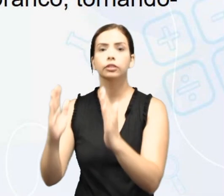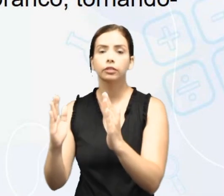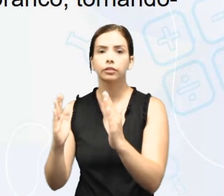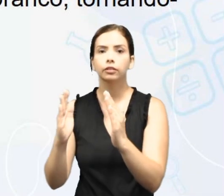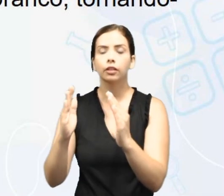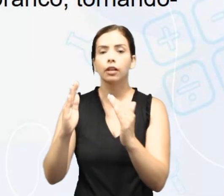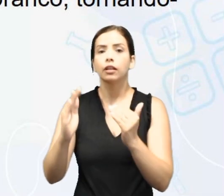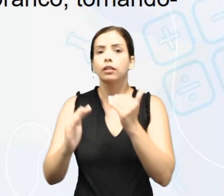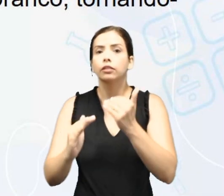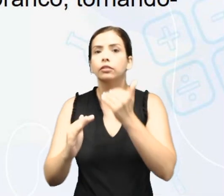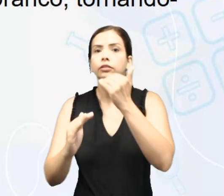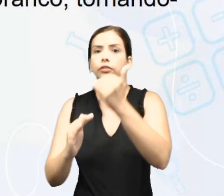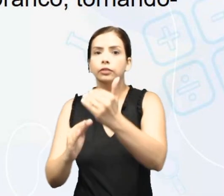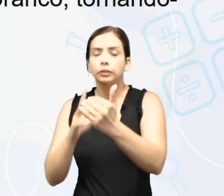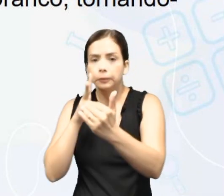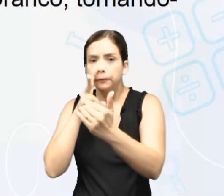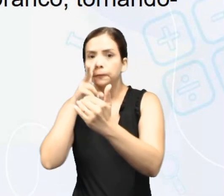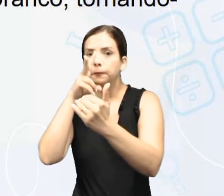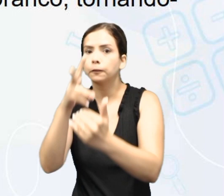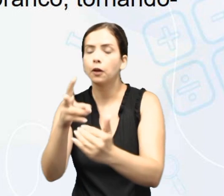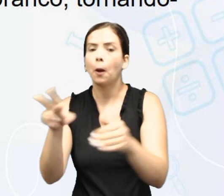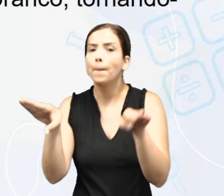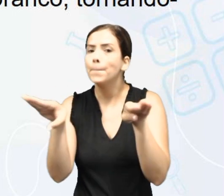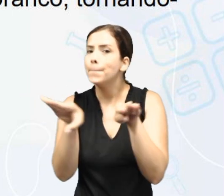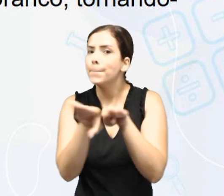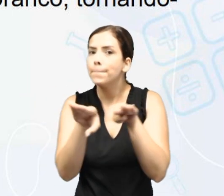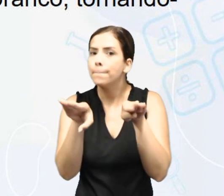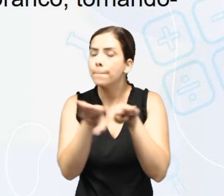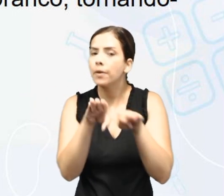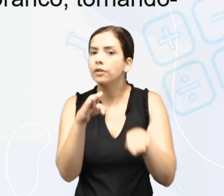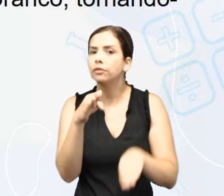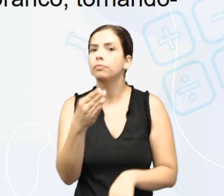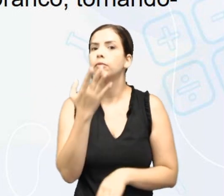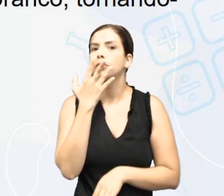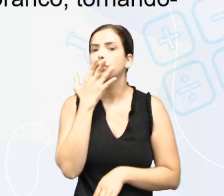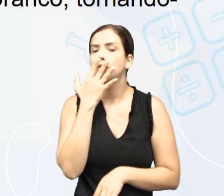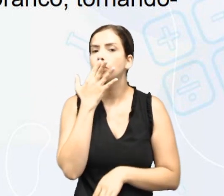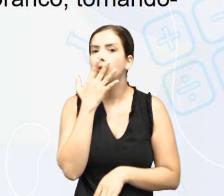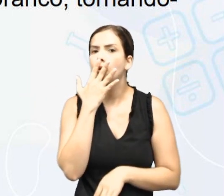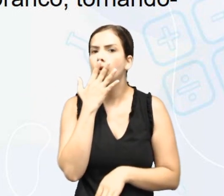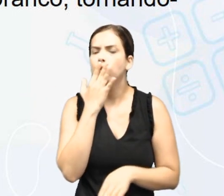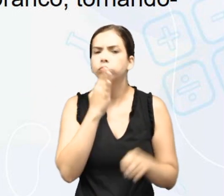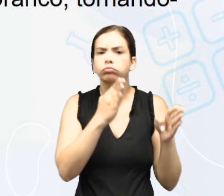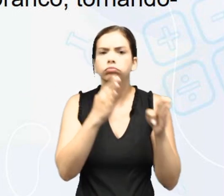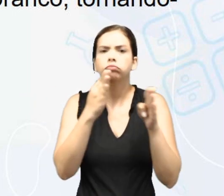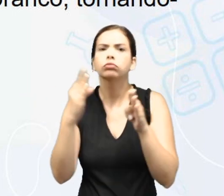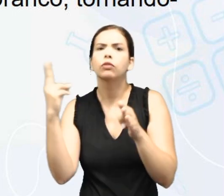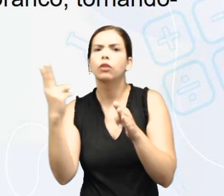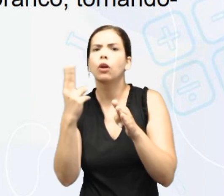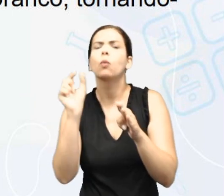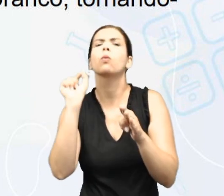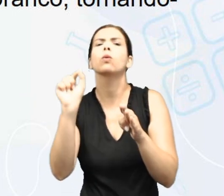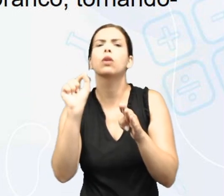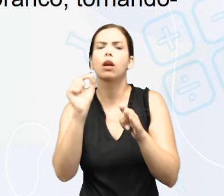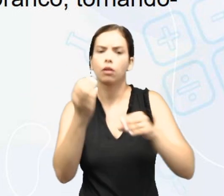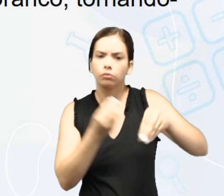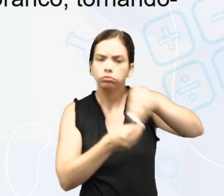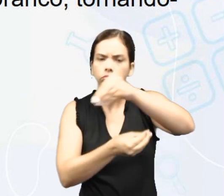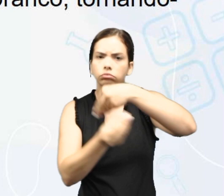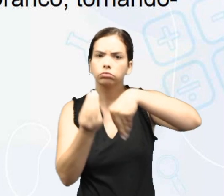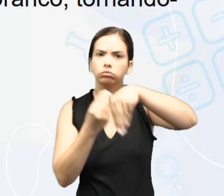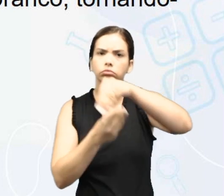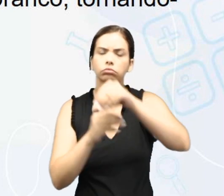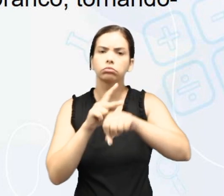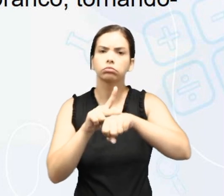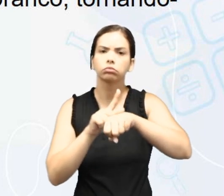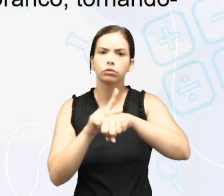gradação de valor e intensidade de uma mesma cor, né? Então, assim, escala de valor. quando misturada com o preto, tornando-se a